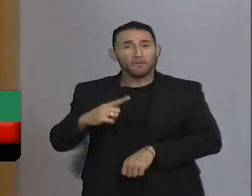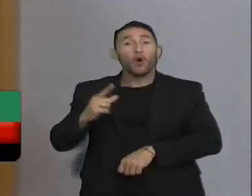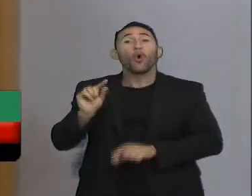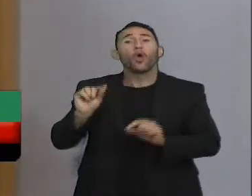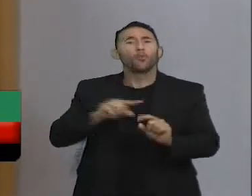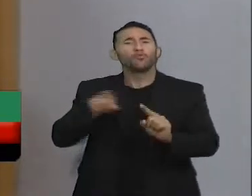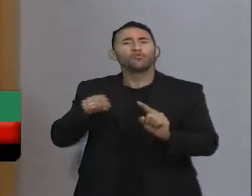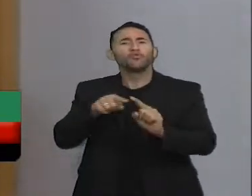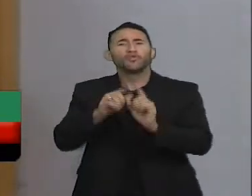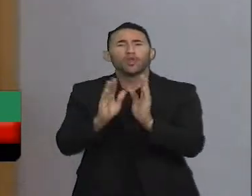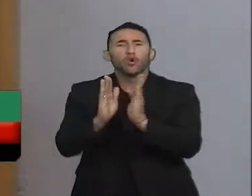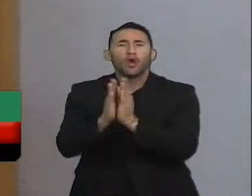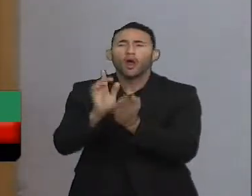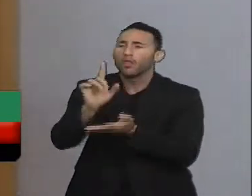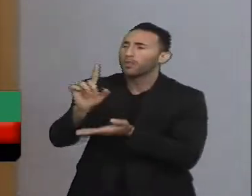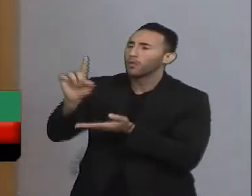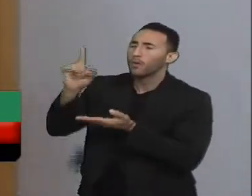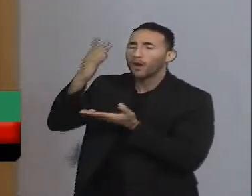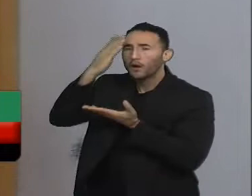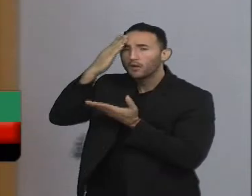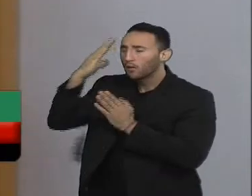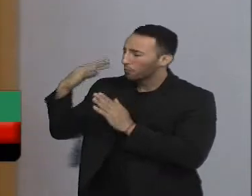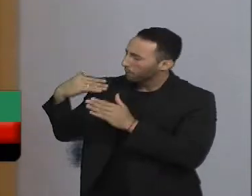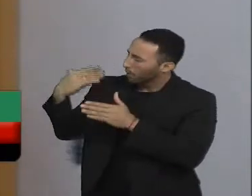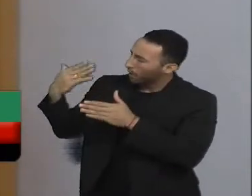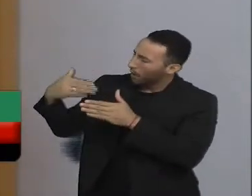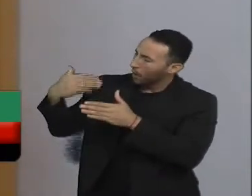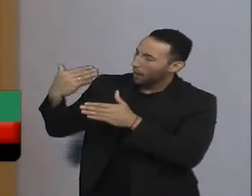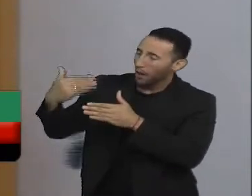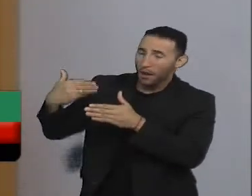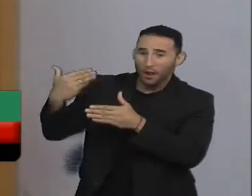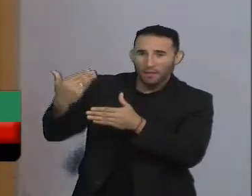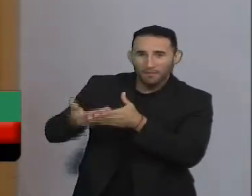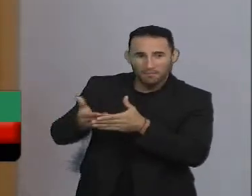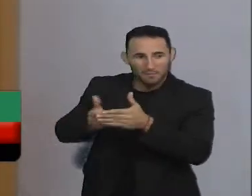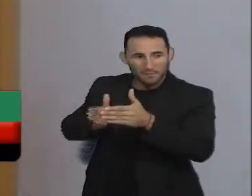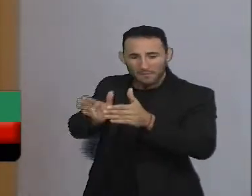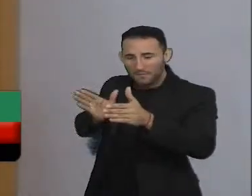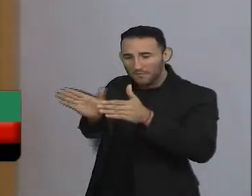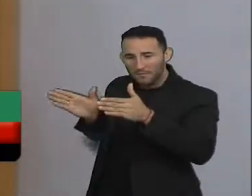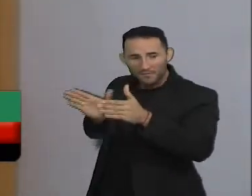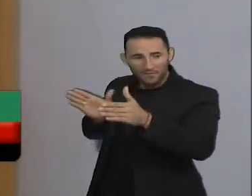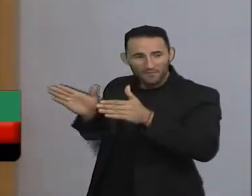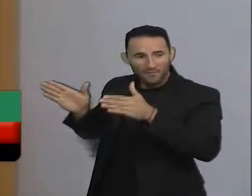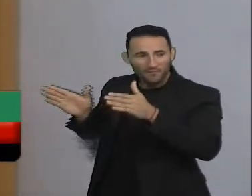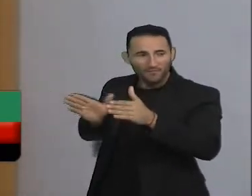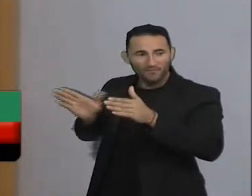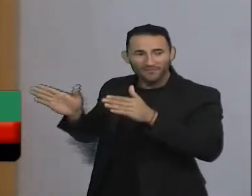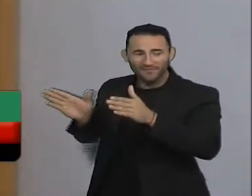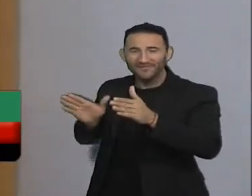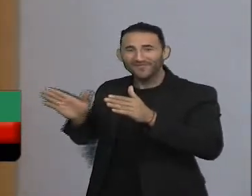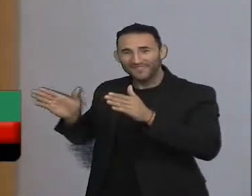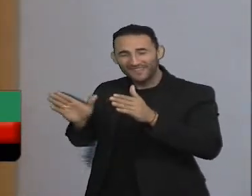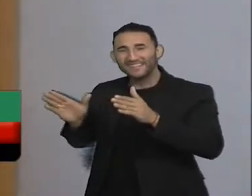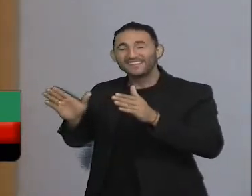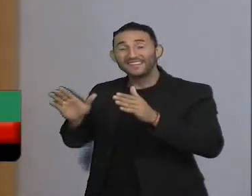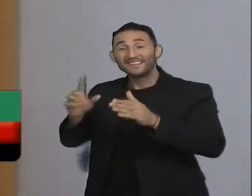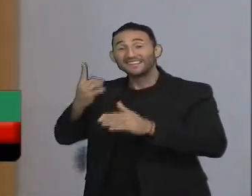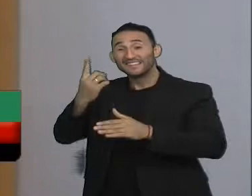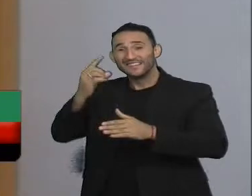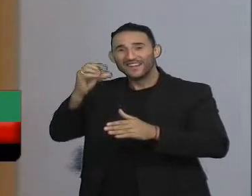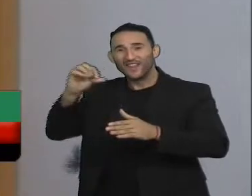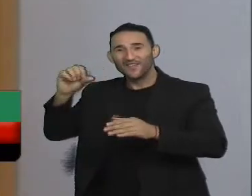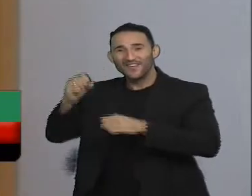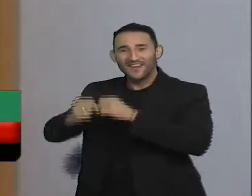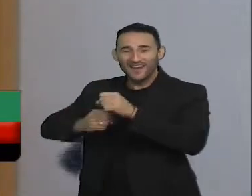Deus, agradecendo por todo esse período de 119 anos no Brasil e aqui na